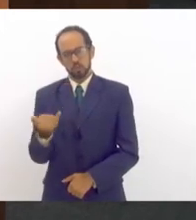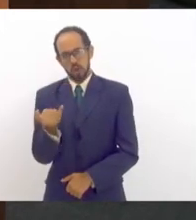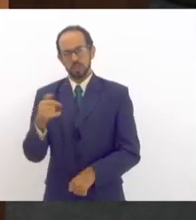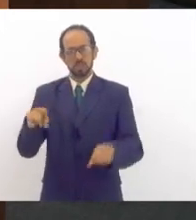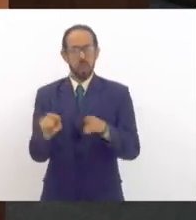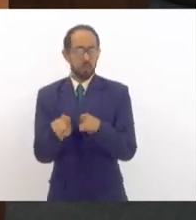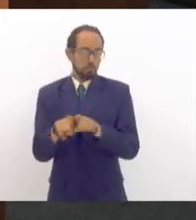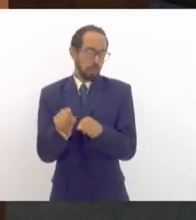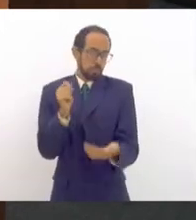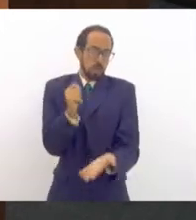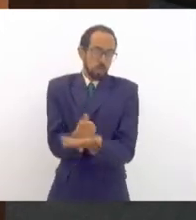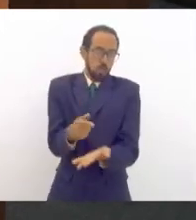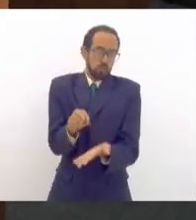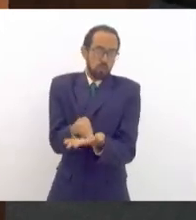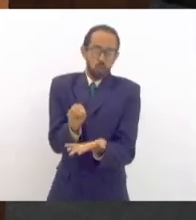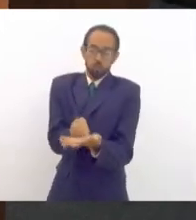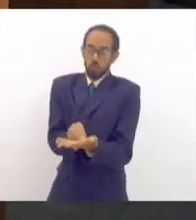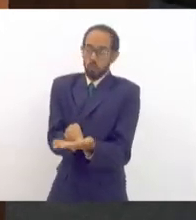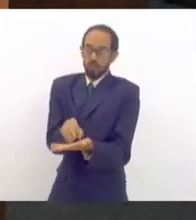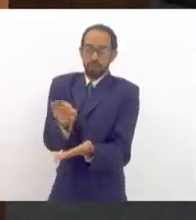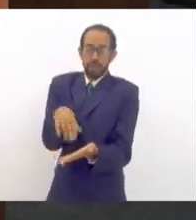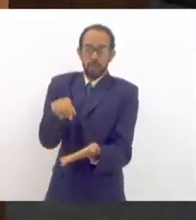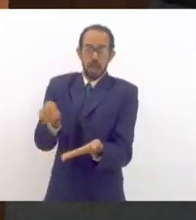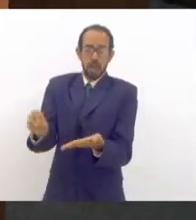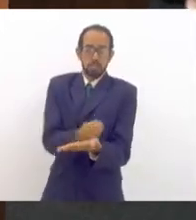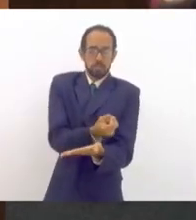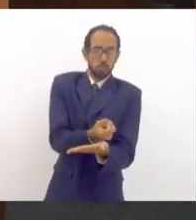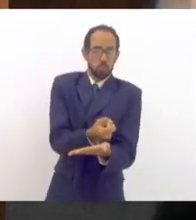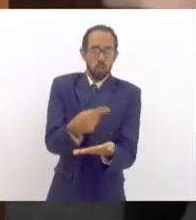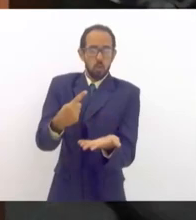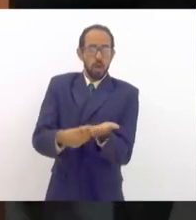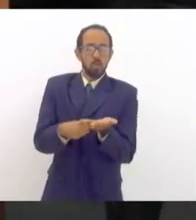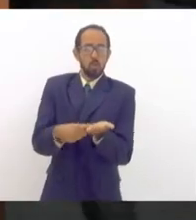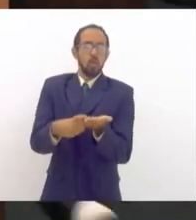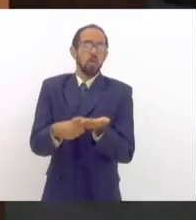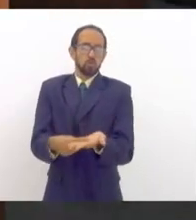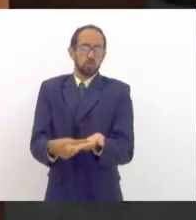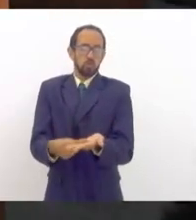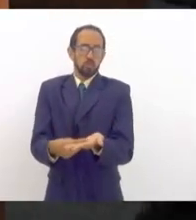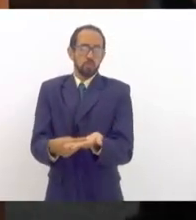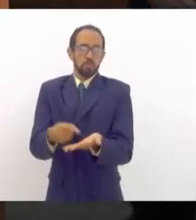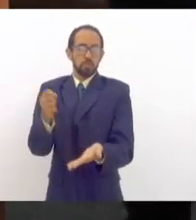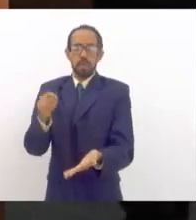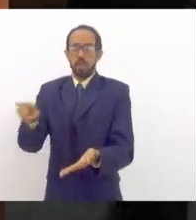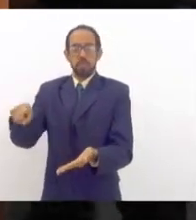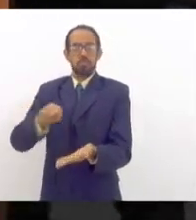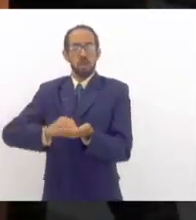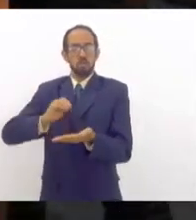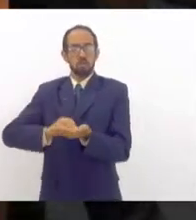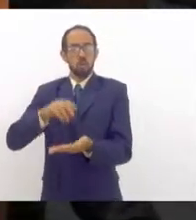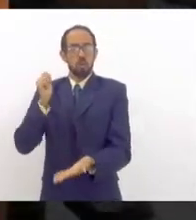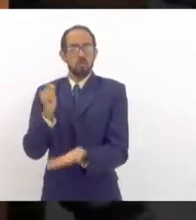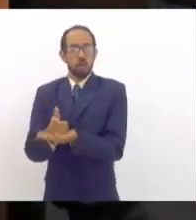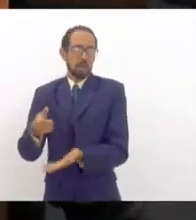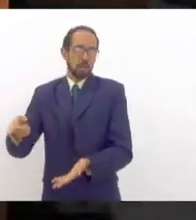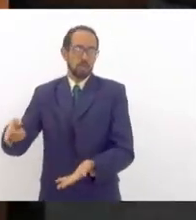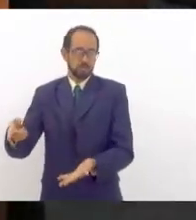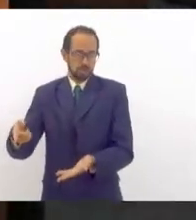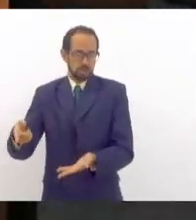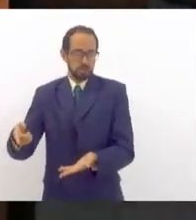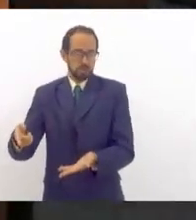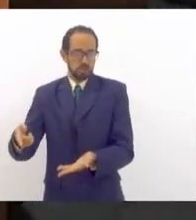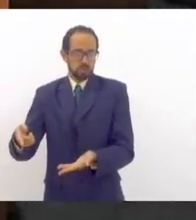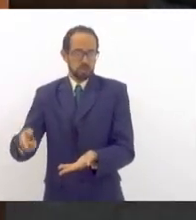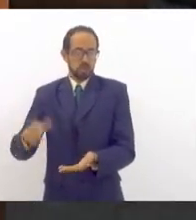o governador que foi quem sancionou a lei assinou o acordo cumprir com a sua palavra cumprir com a sua parte e também